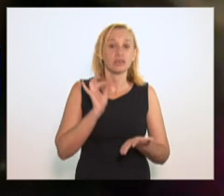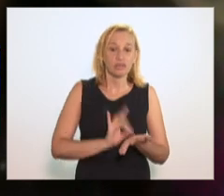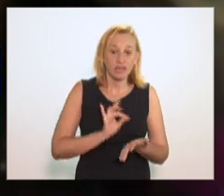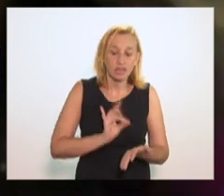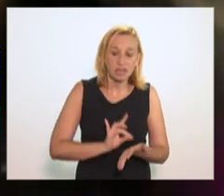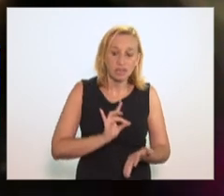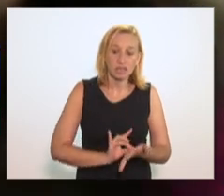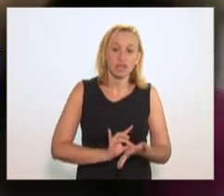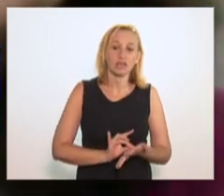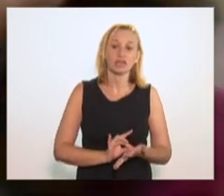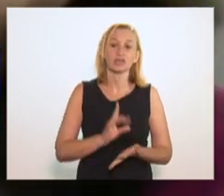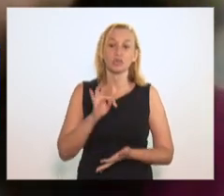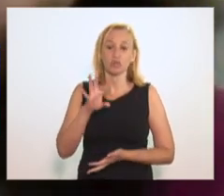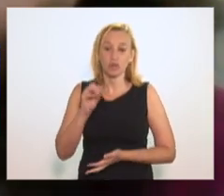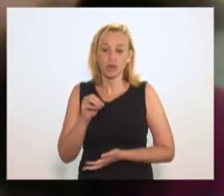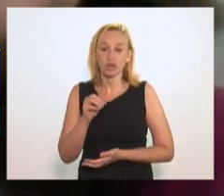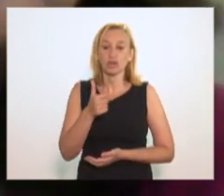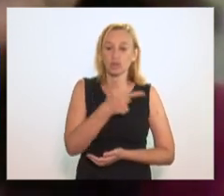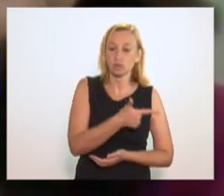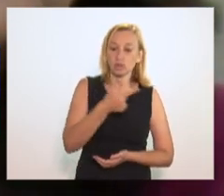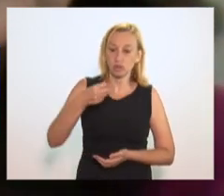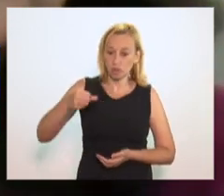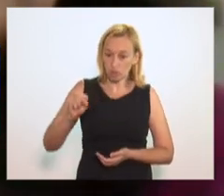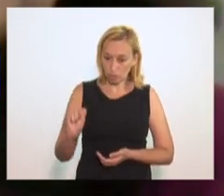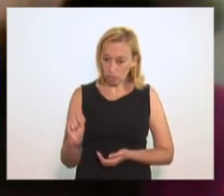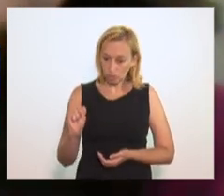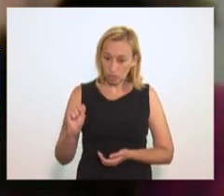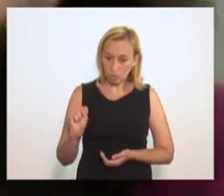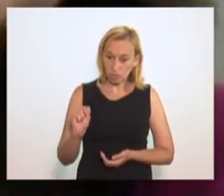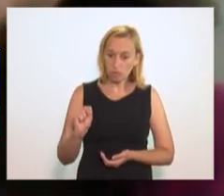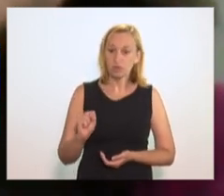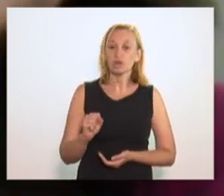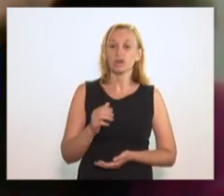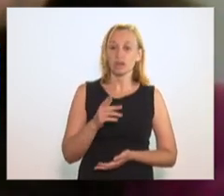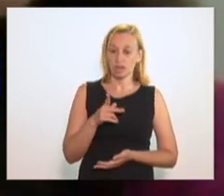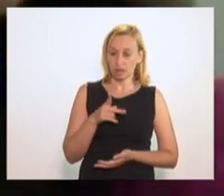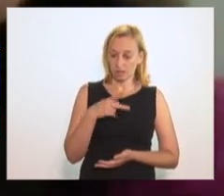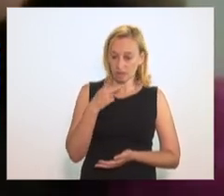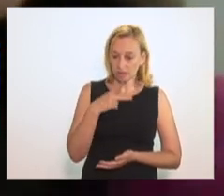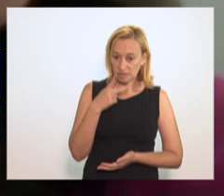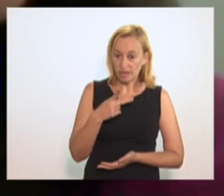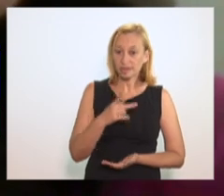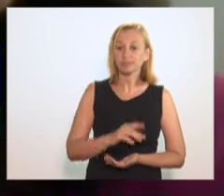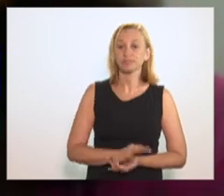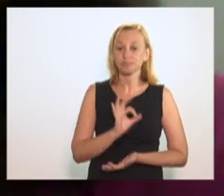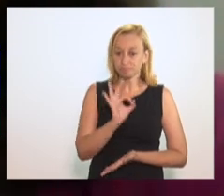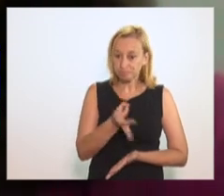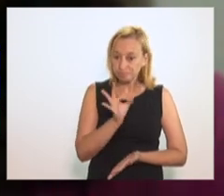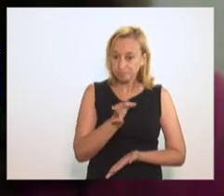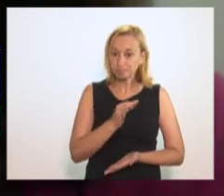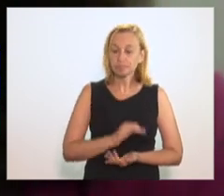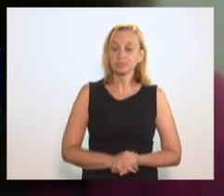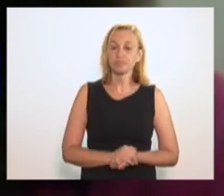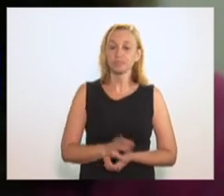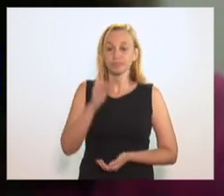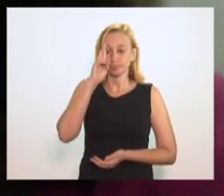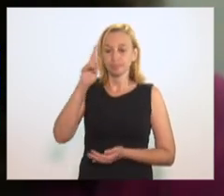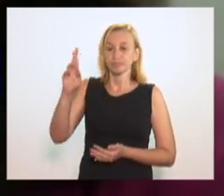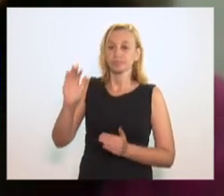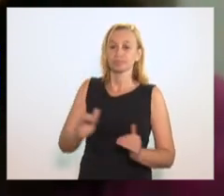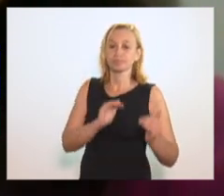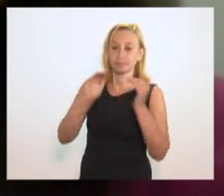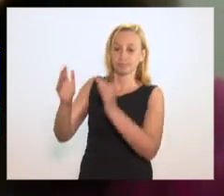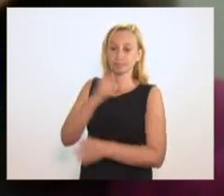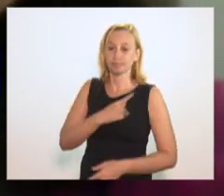derrubado o veto no ano de 2018 eram essas nossas considerações na certeza de que vossa excelência será